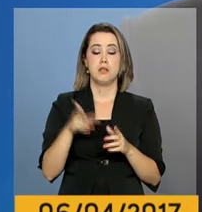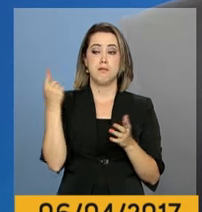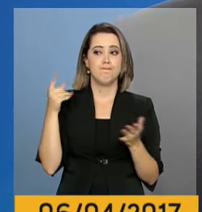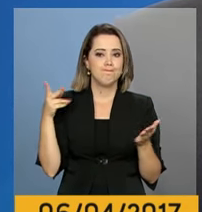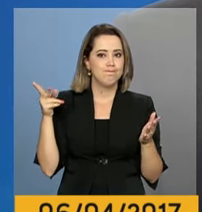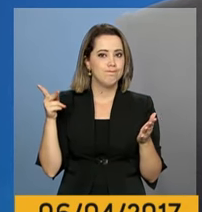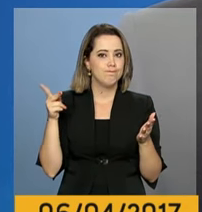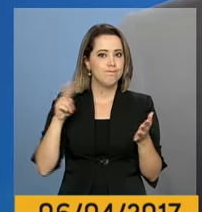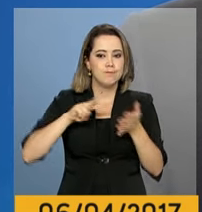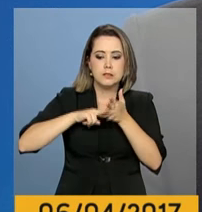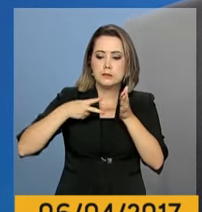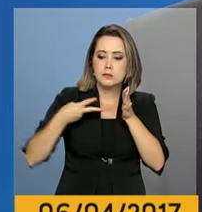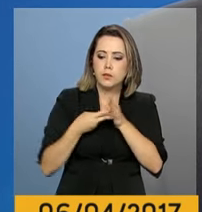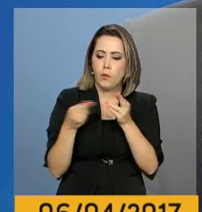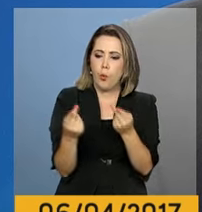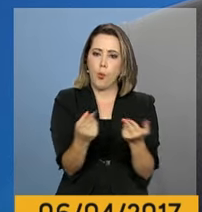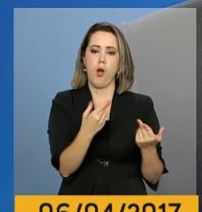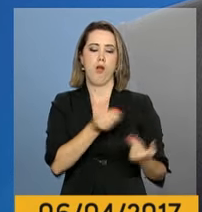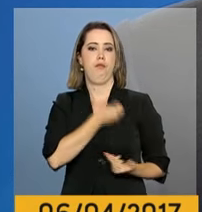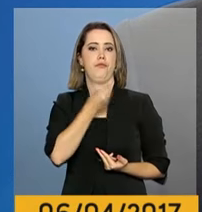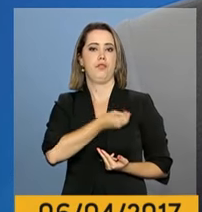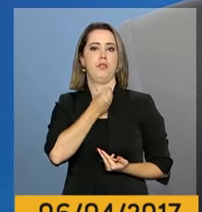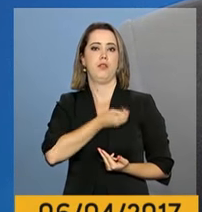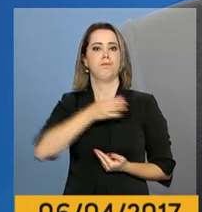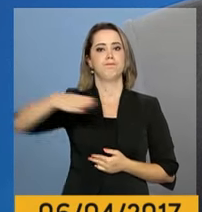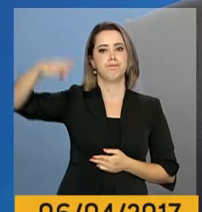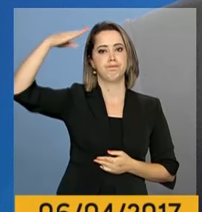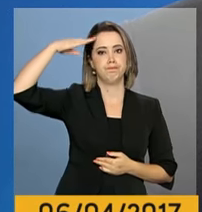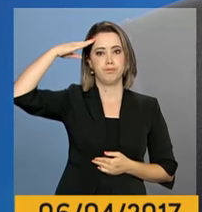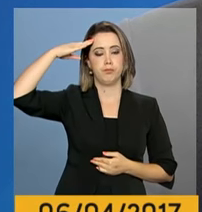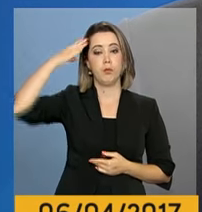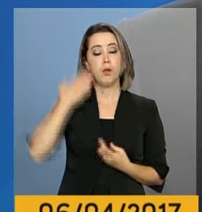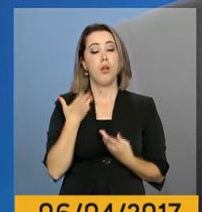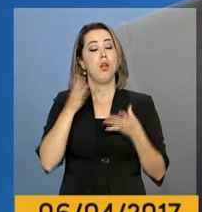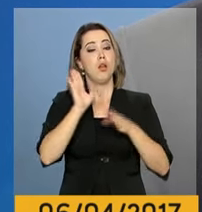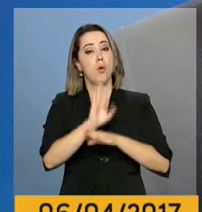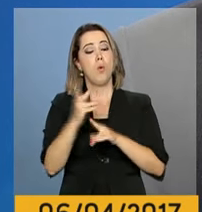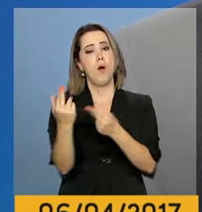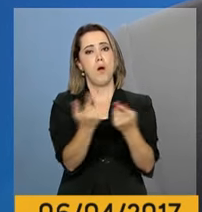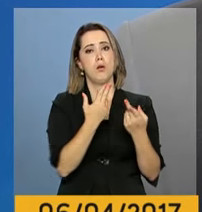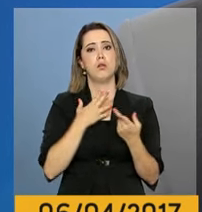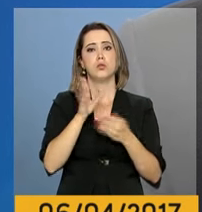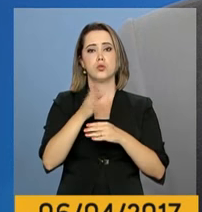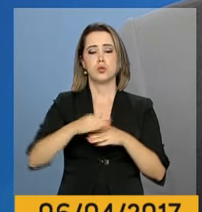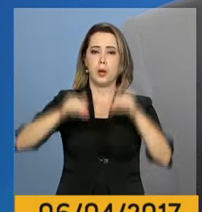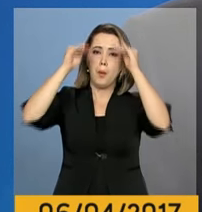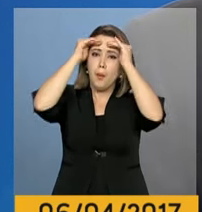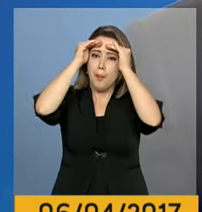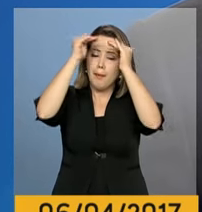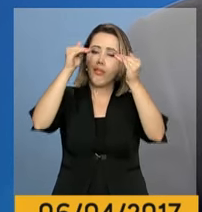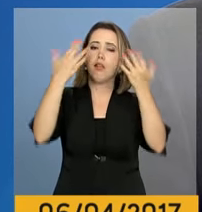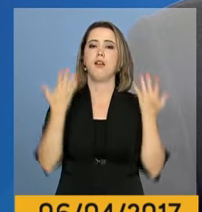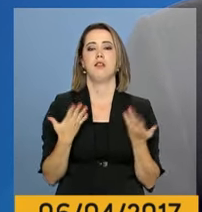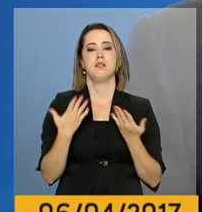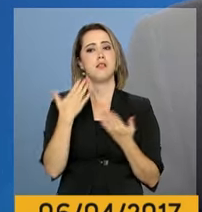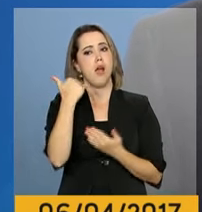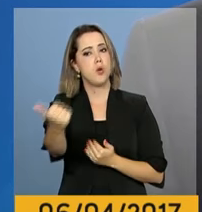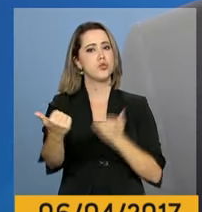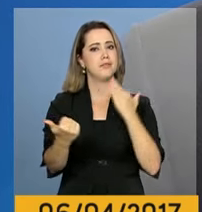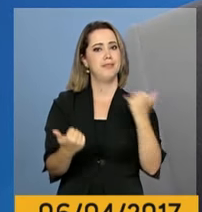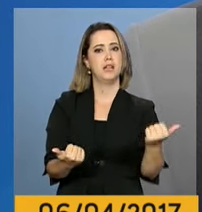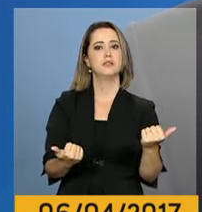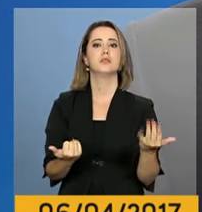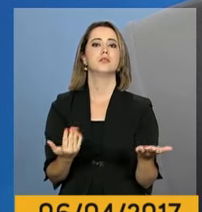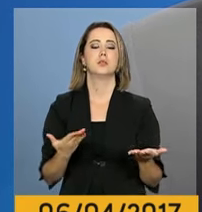militar, vida de quem a cada dia atende ao chamado, à vocatio do